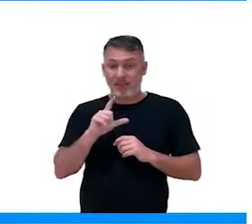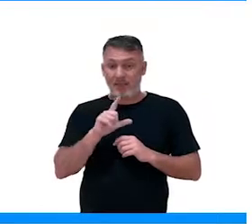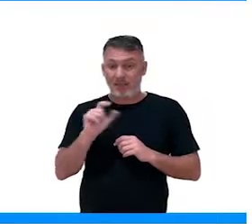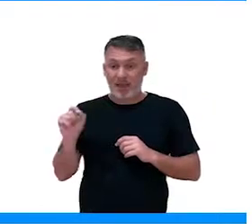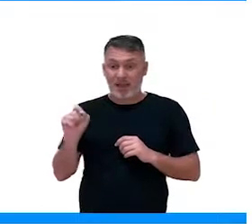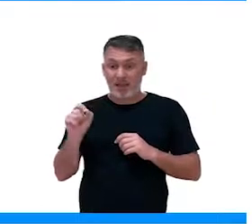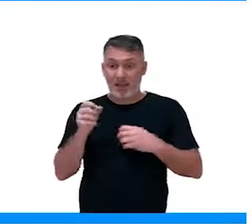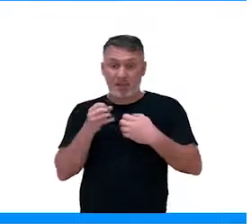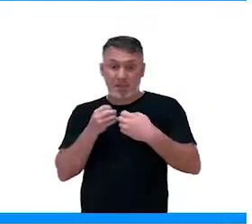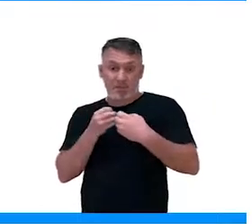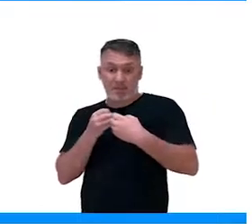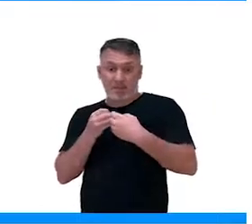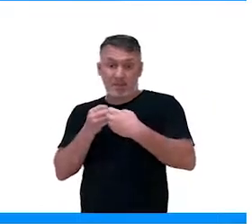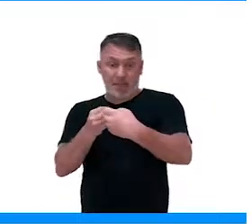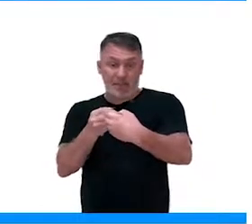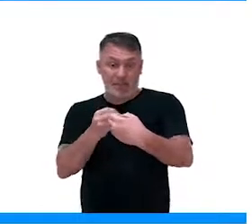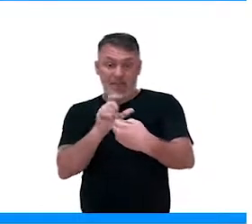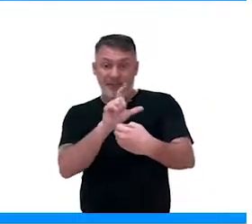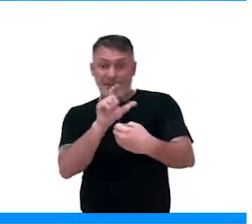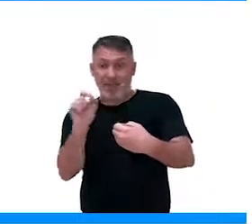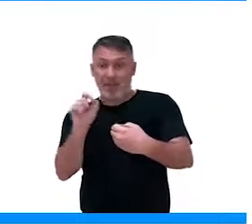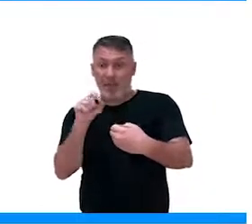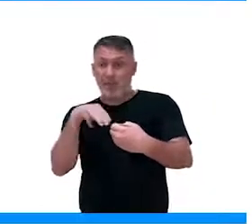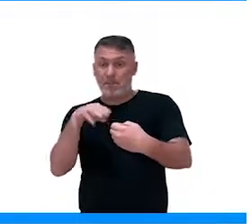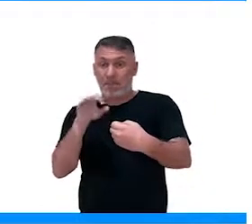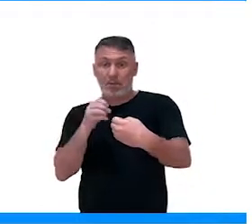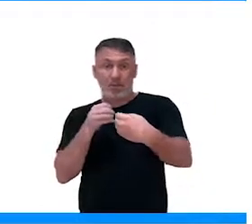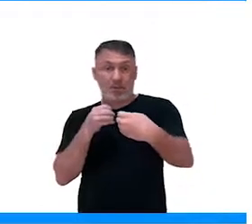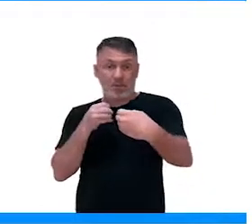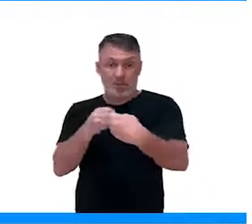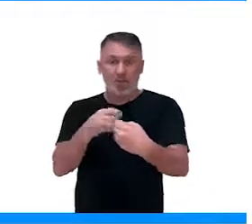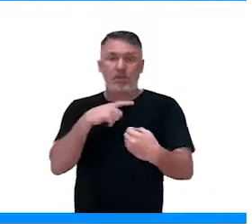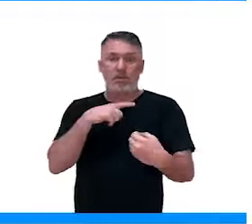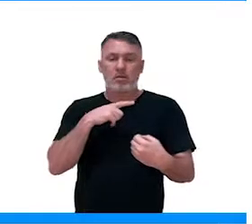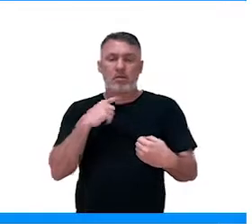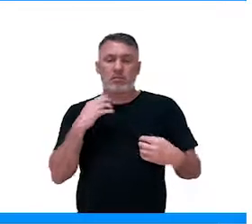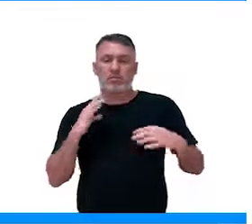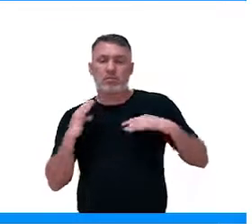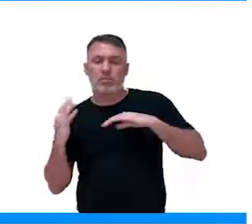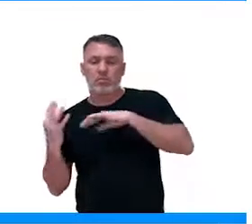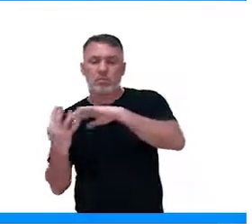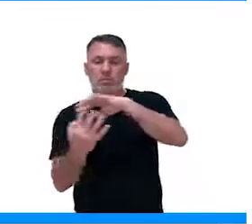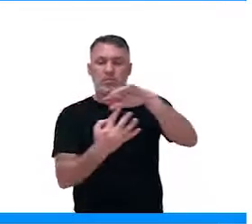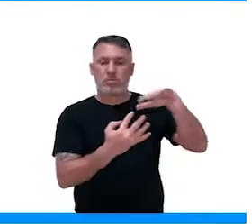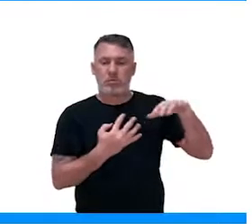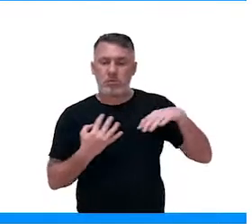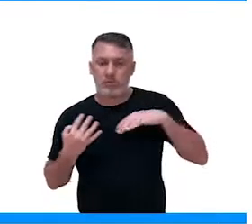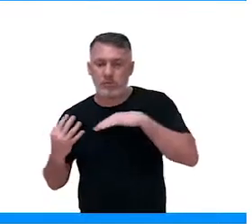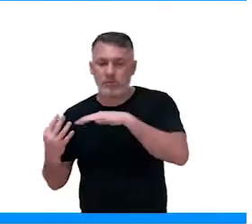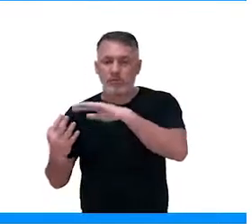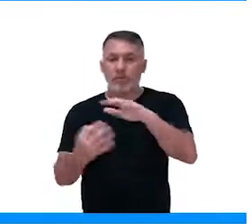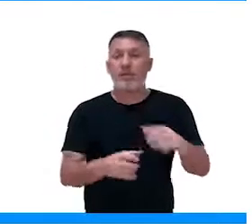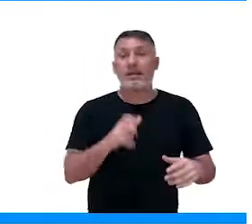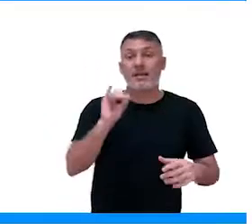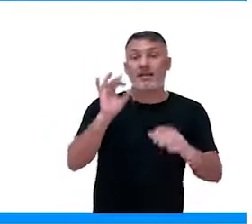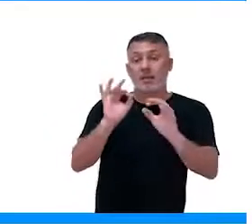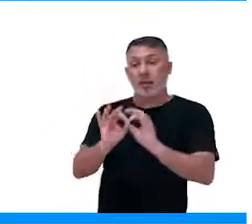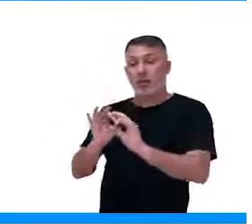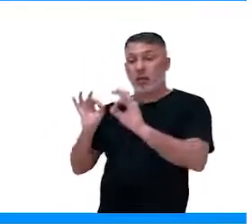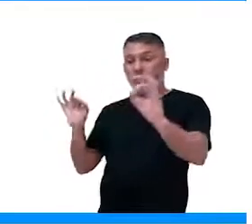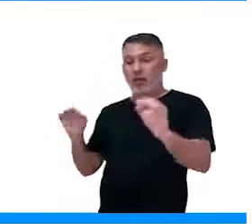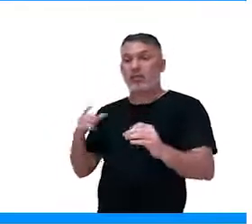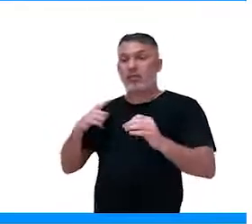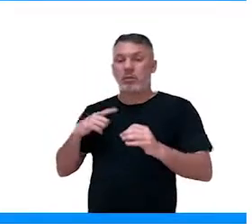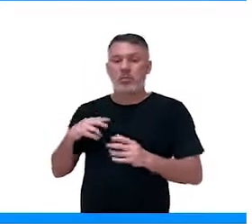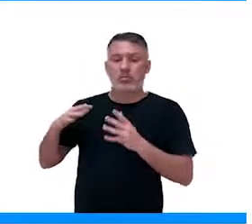usam, né? E se está a mais de 100 metros de distância, elas fazem a dança do requebrado, né? Então, as